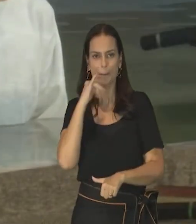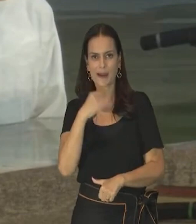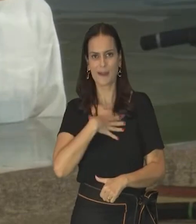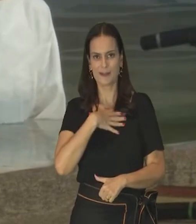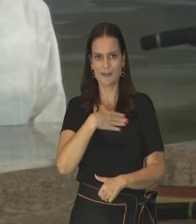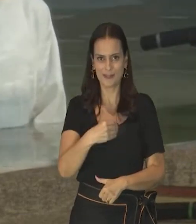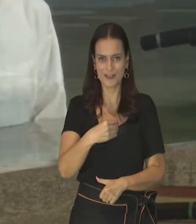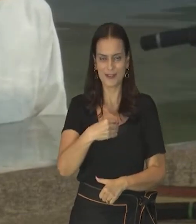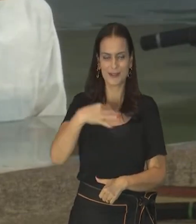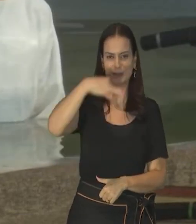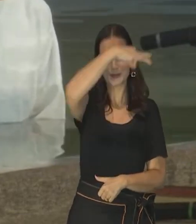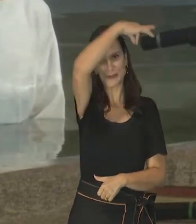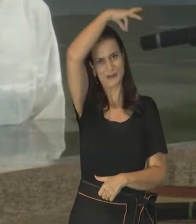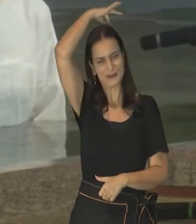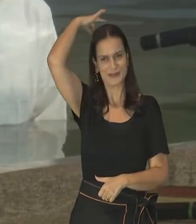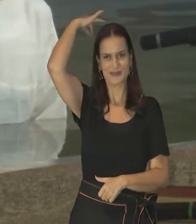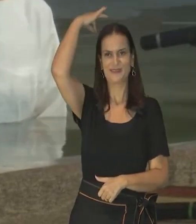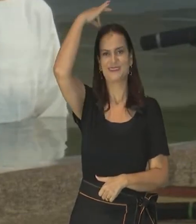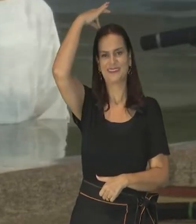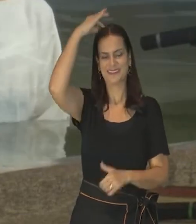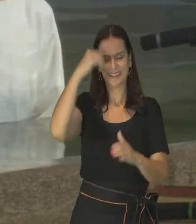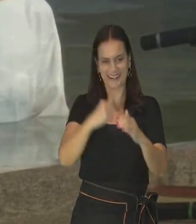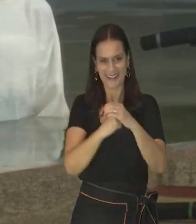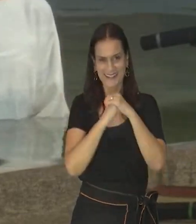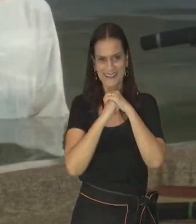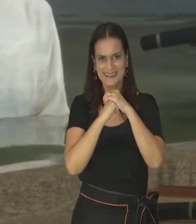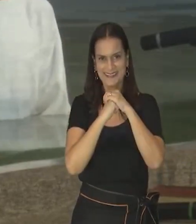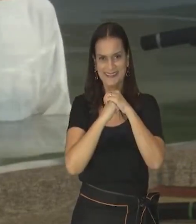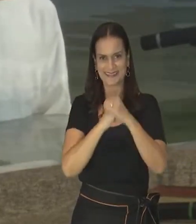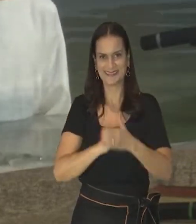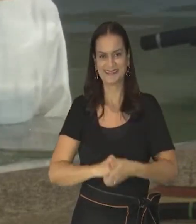Filho e do Espírito Santo. Amém.